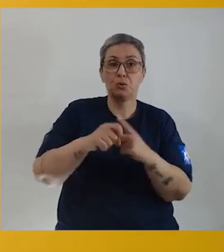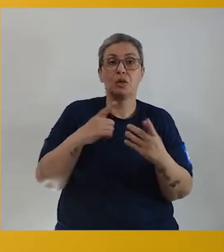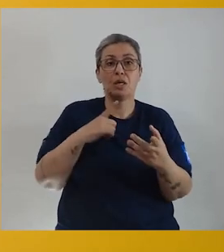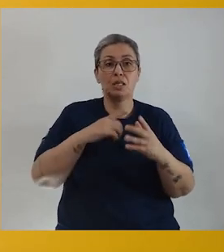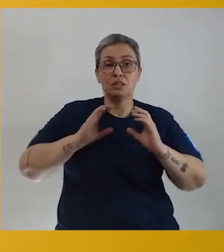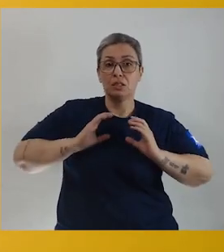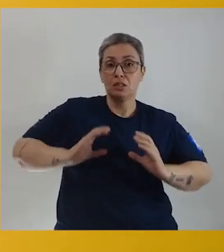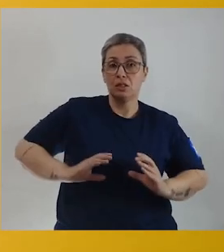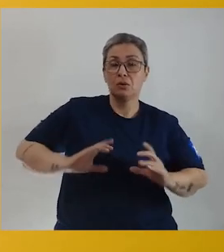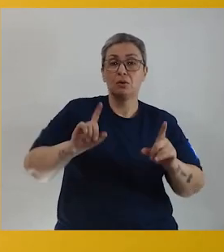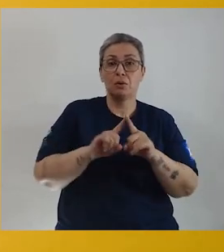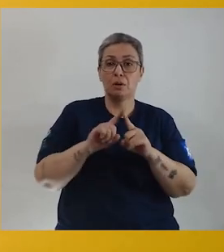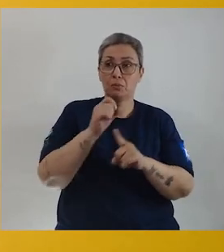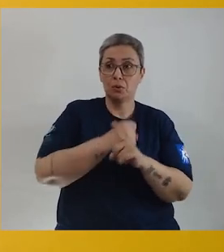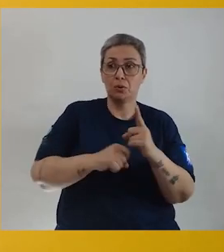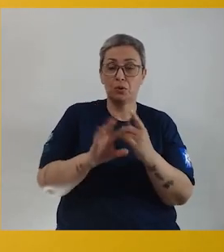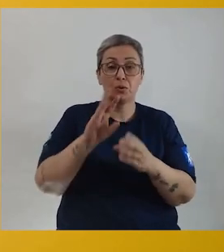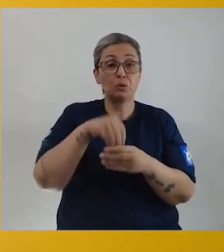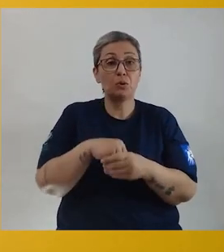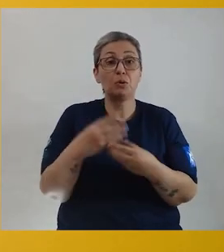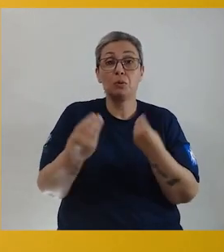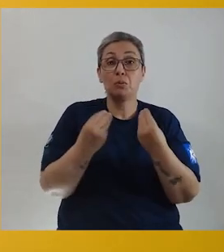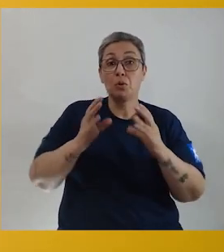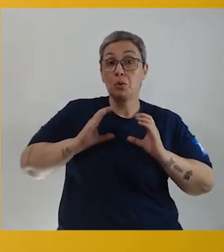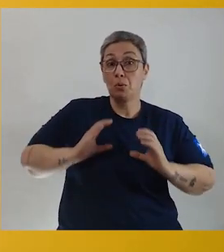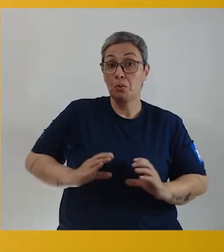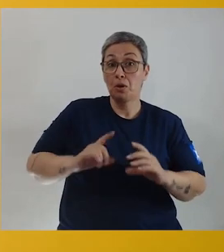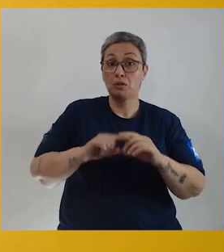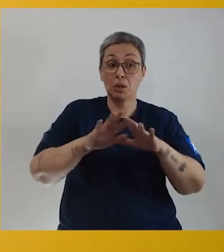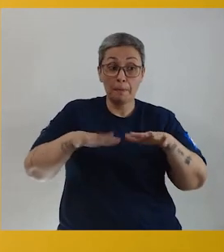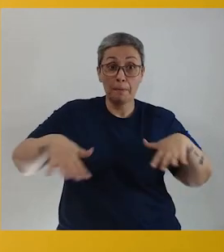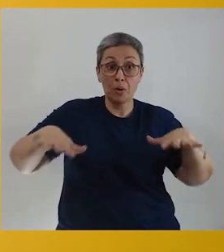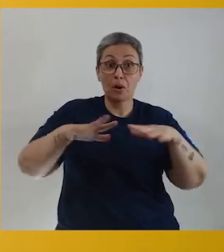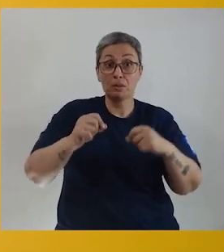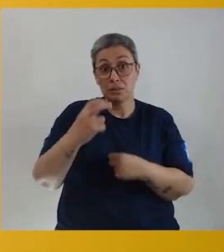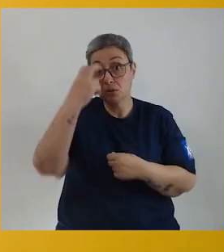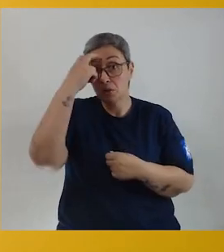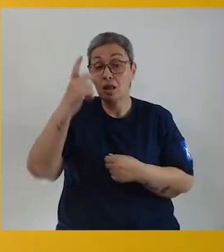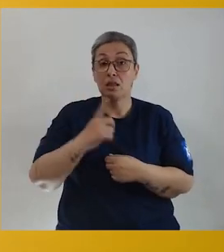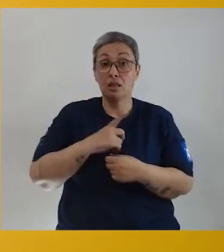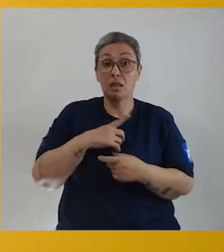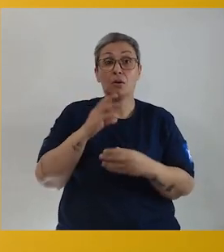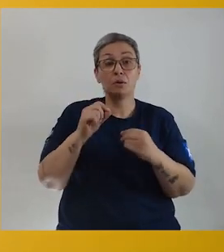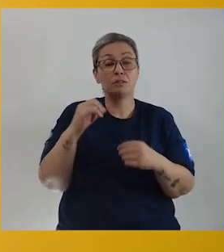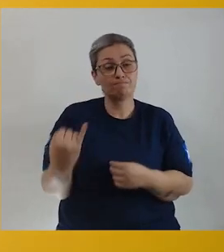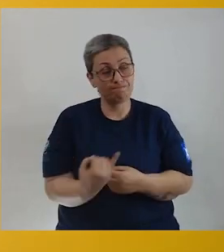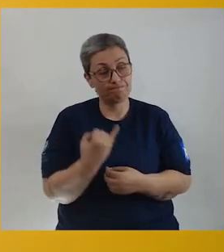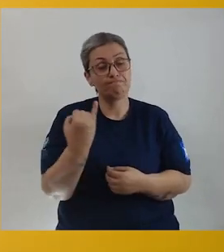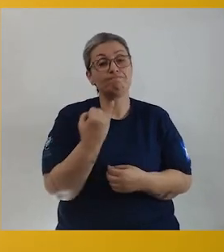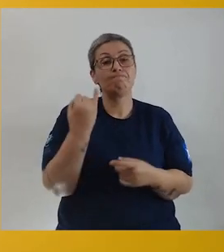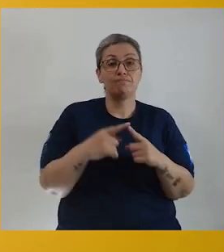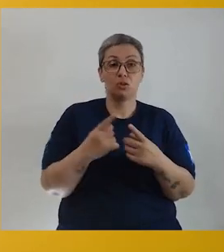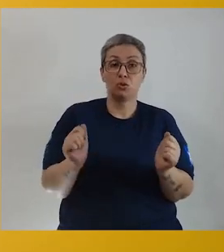social, este comportamento, né, na sociedade, este comportamento nos espaços culturais. Então é